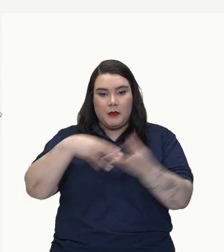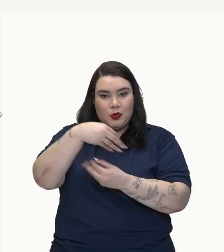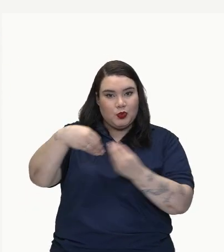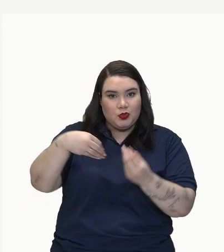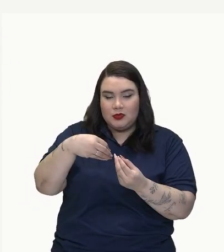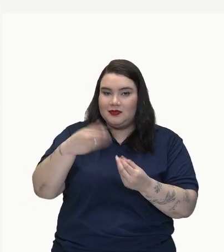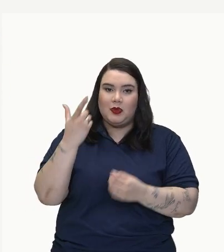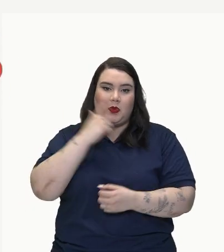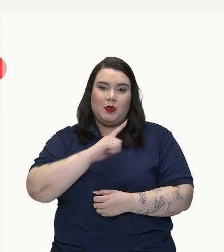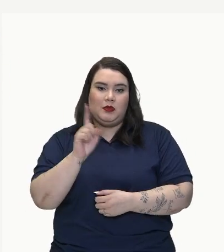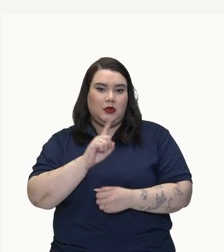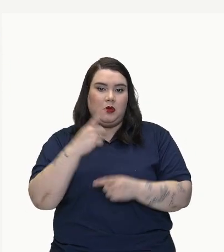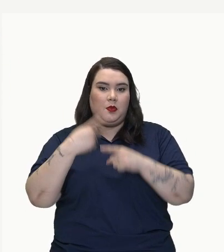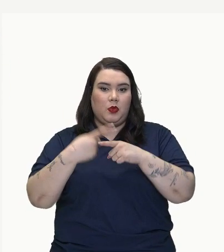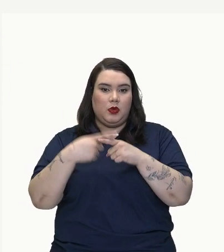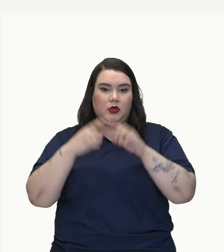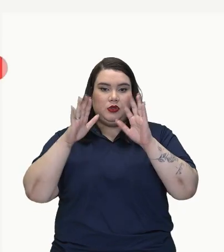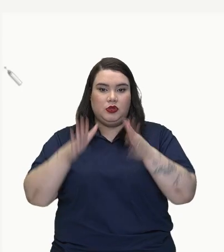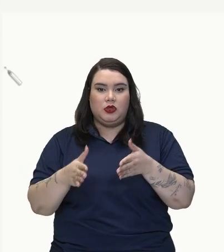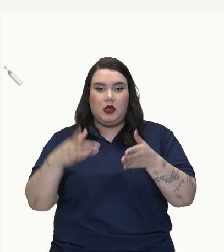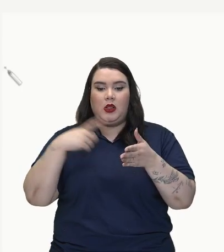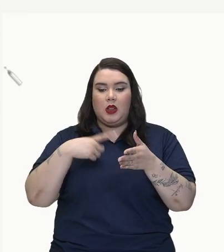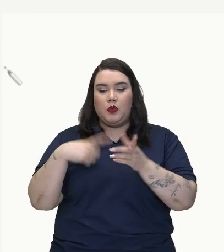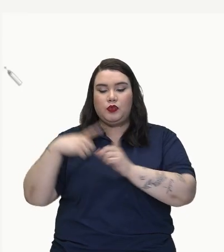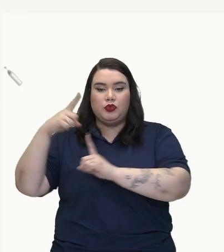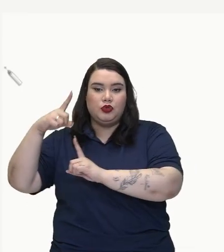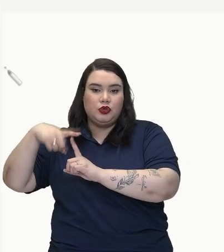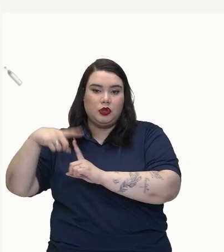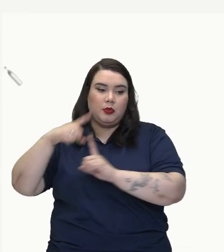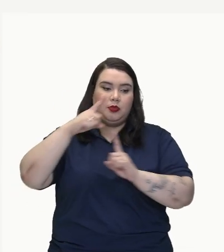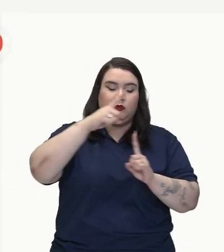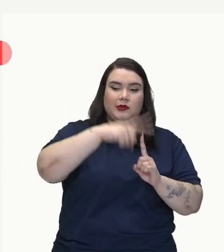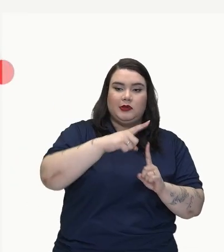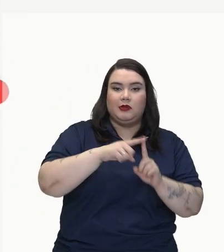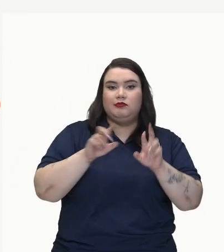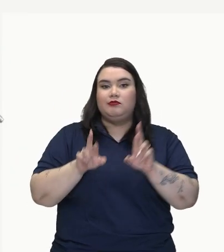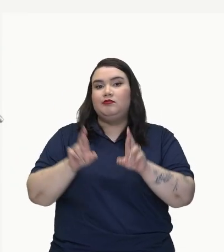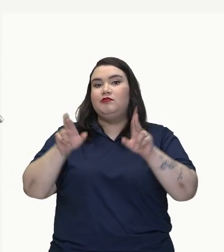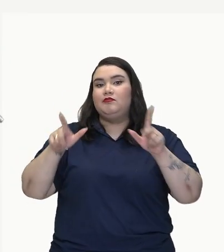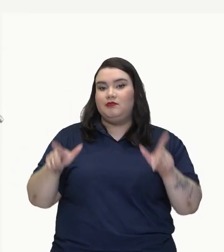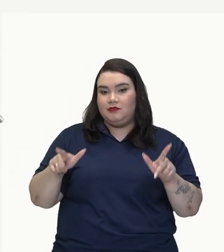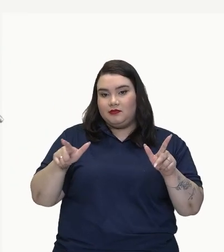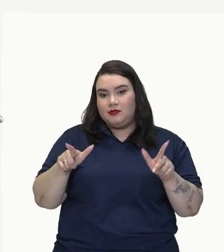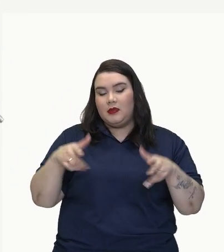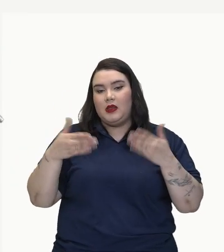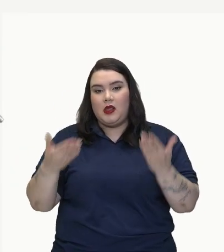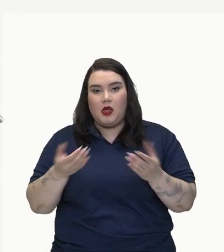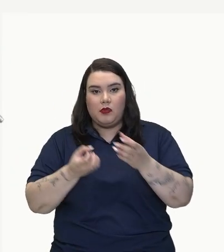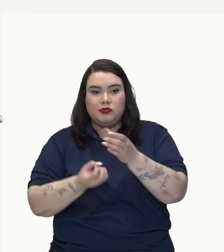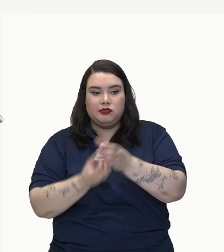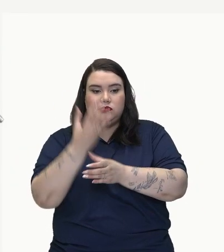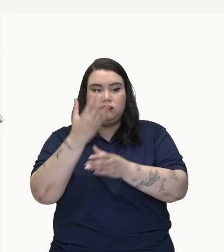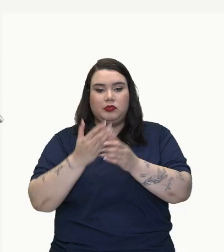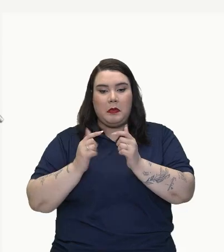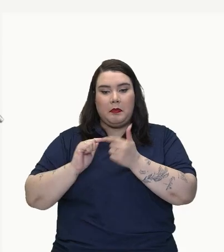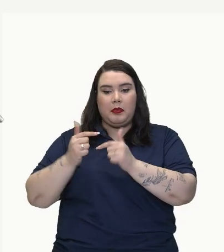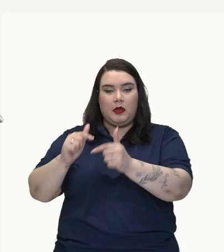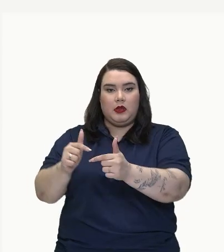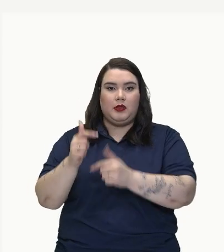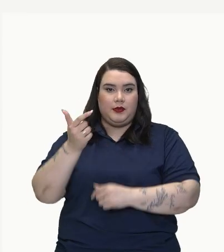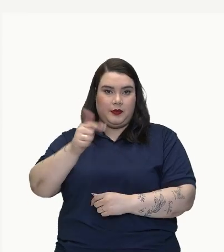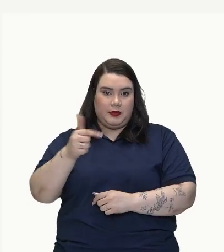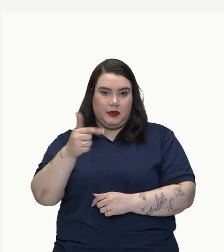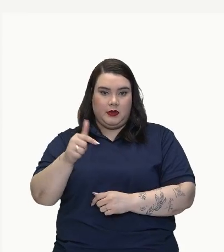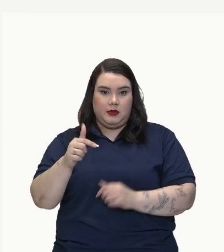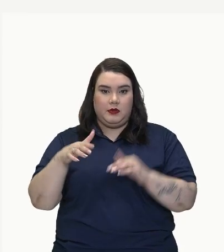cruzar, porque aqui já existem espécies diferentes, né? Elas não geram descendentes férteis também, tá? Então, sempre